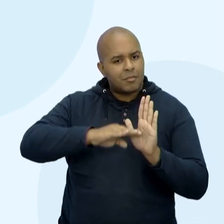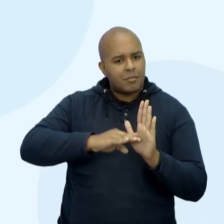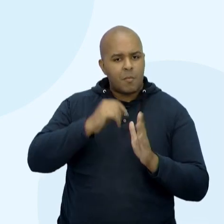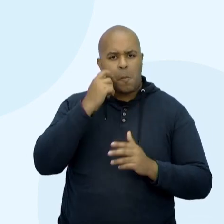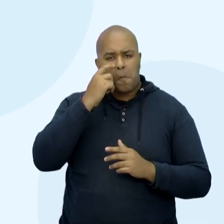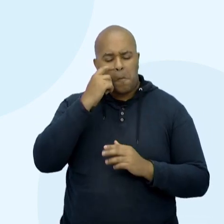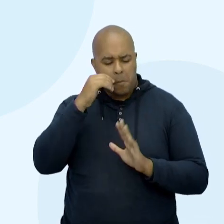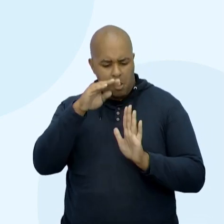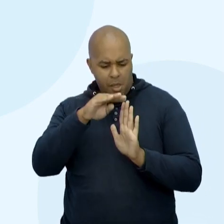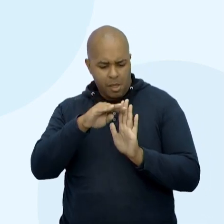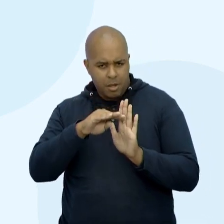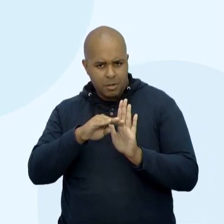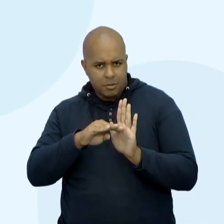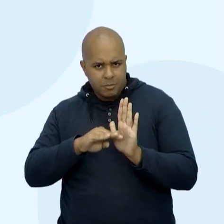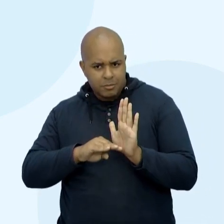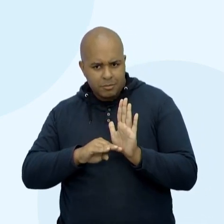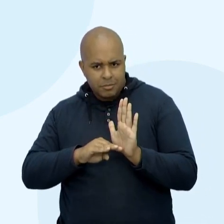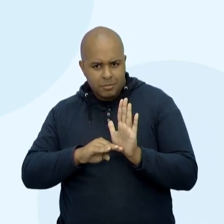a lista